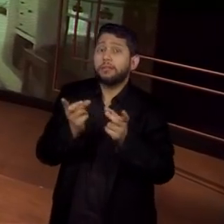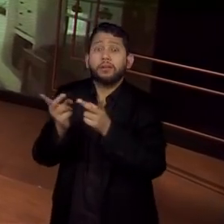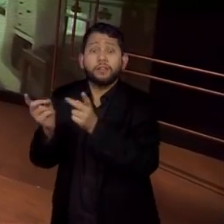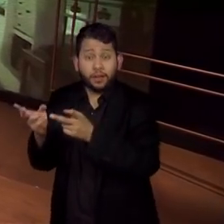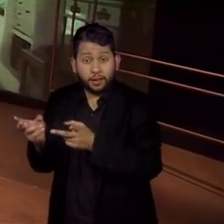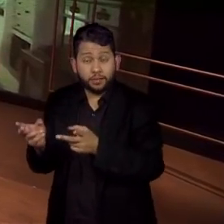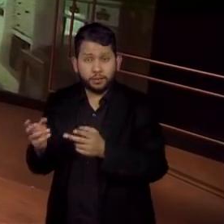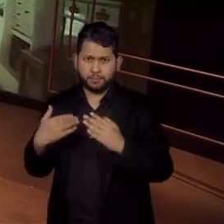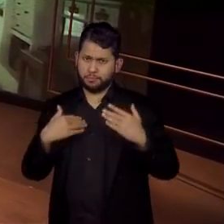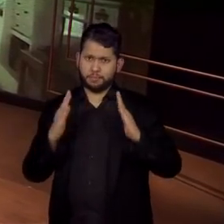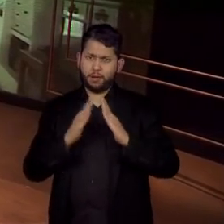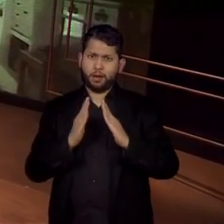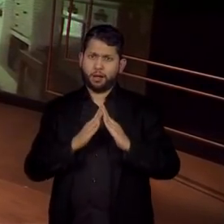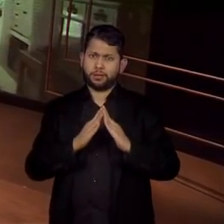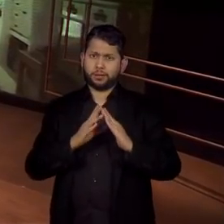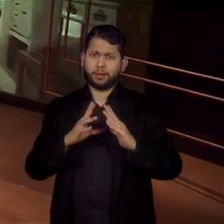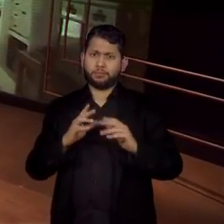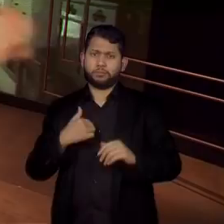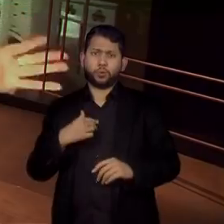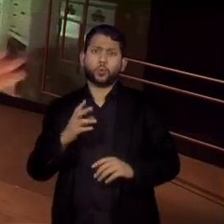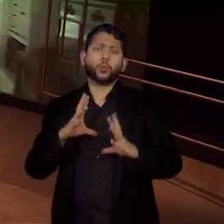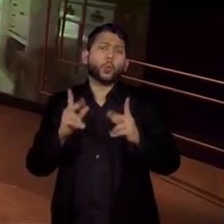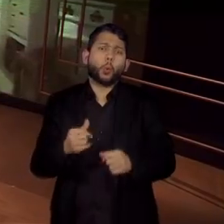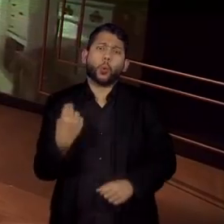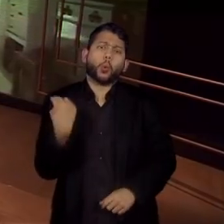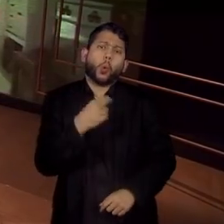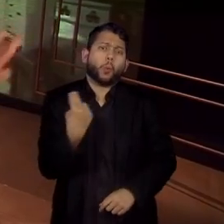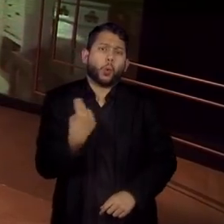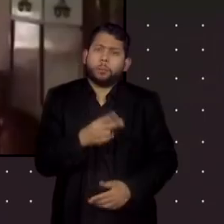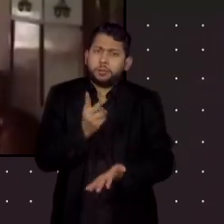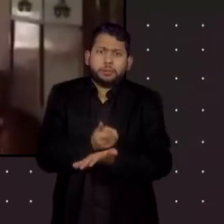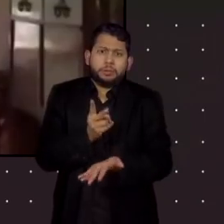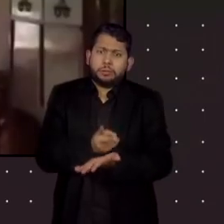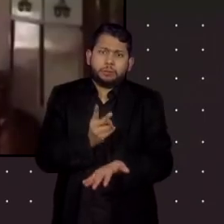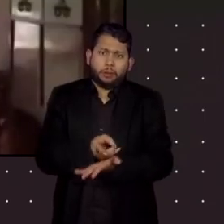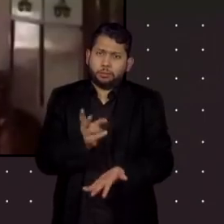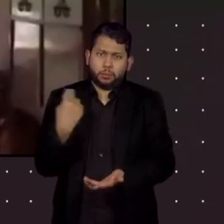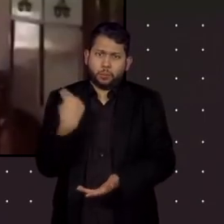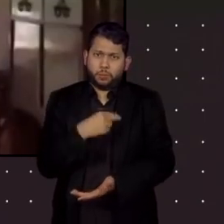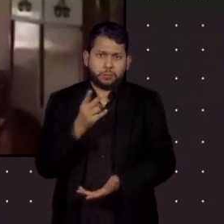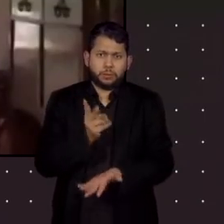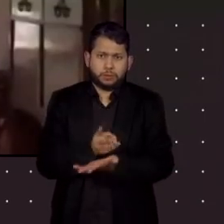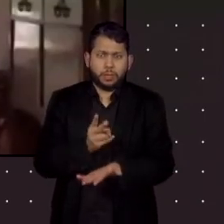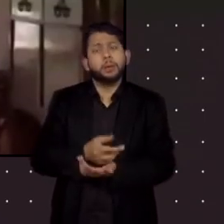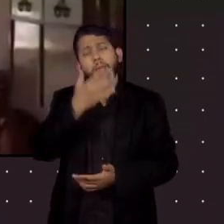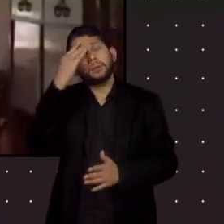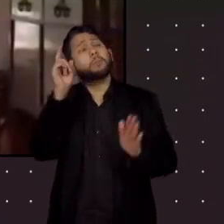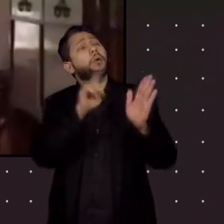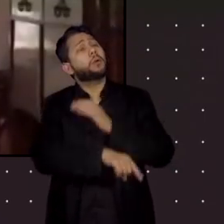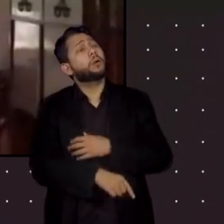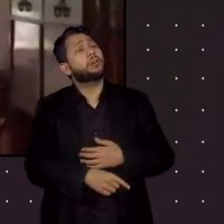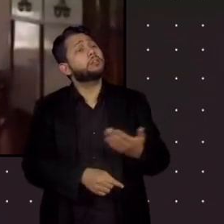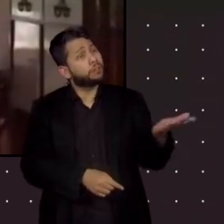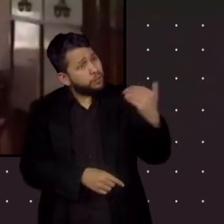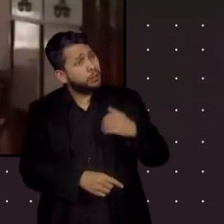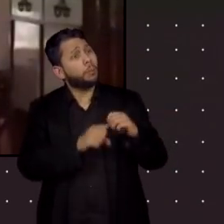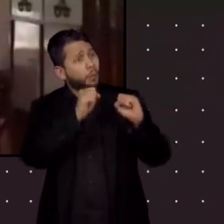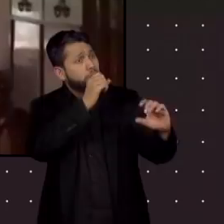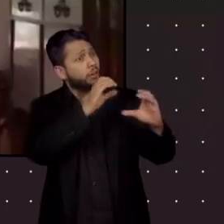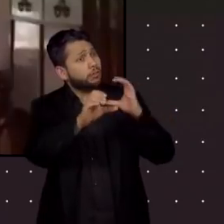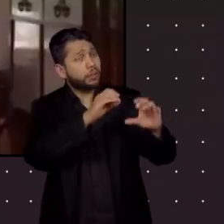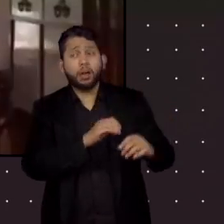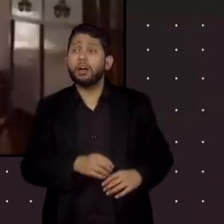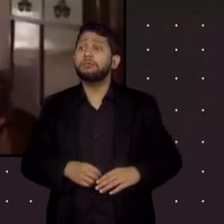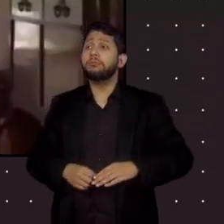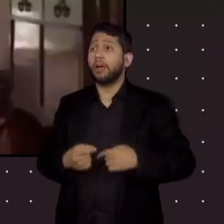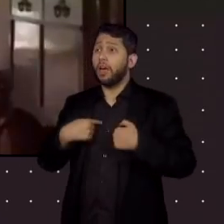casa ninguém mudou, né? Era todo mundo conhecido como Vanderlei, Vanderlô. Você canta para nós. Eu digo, eu